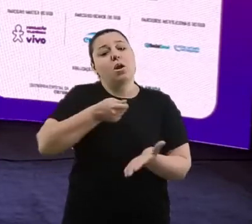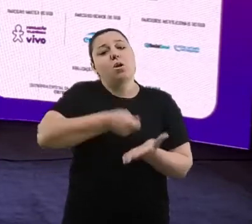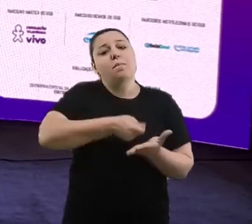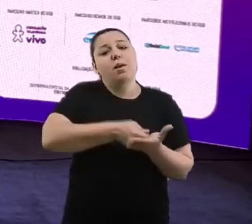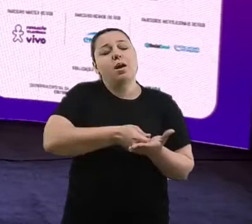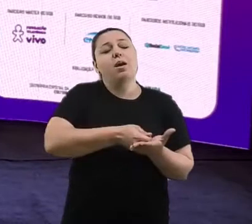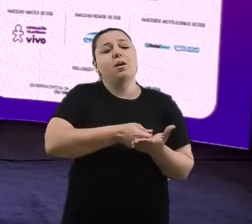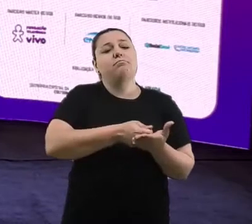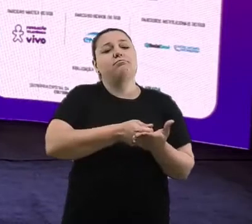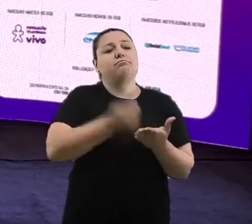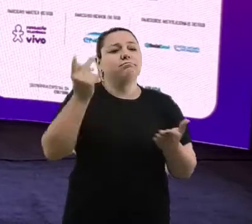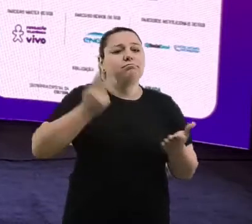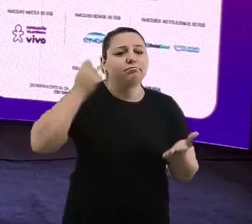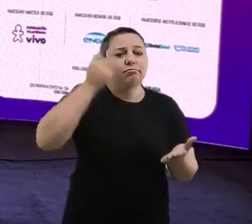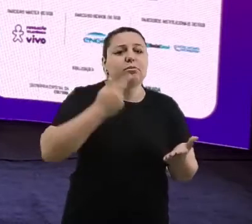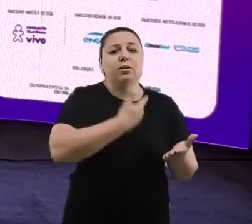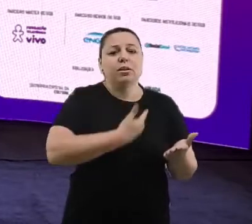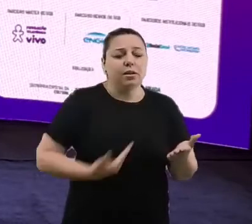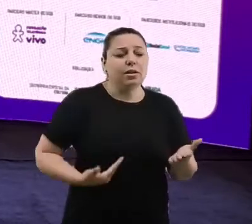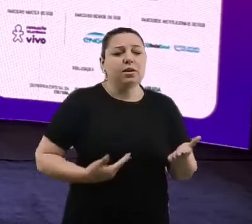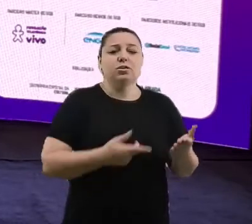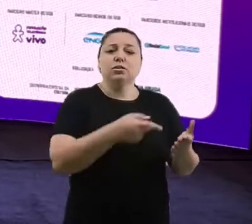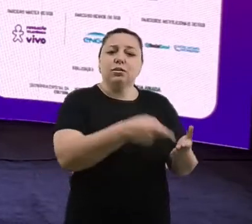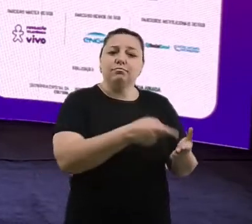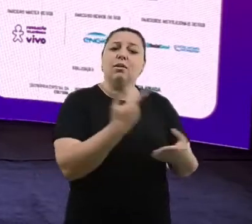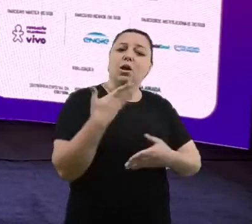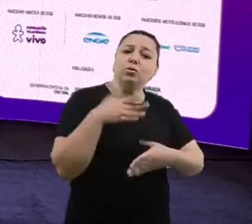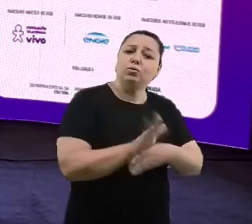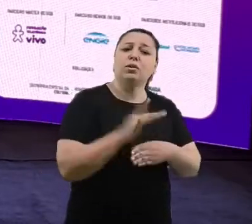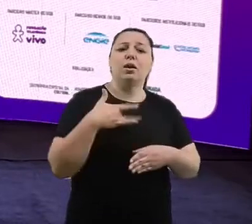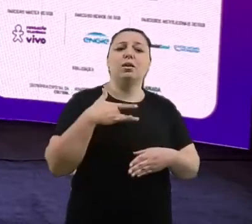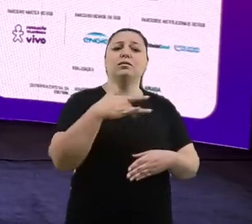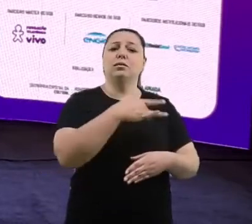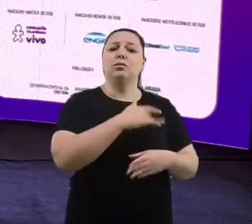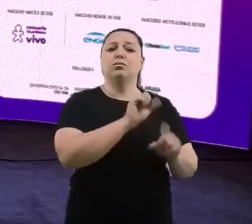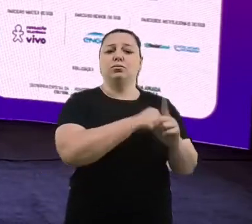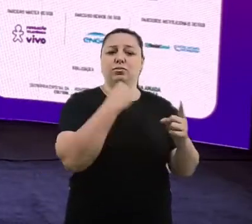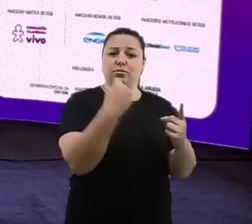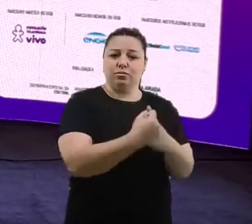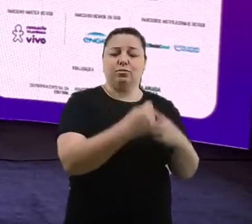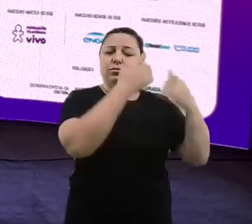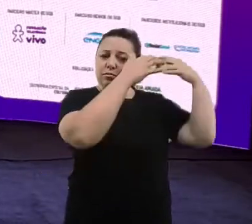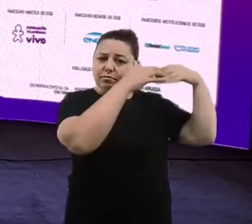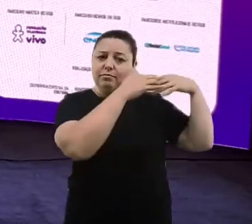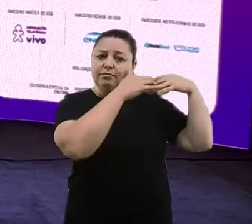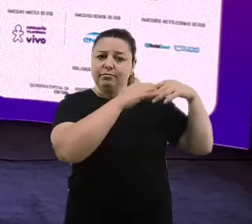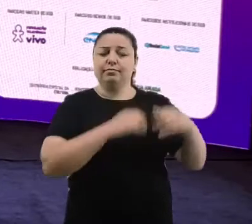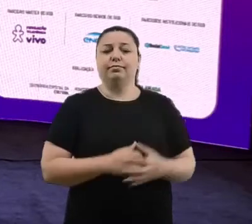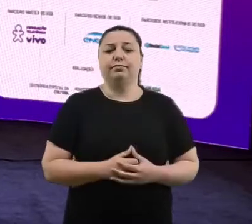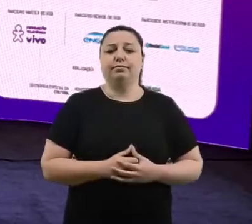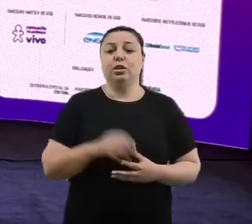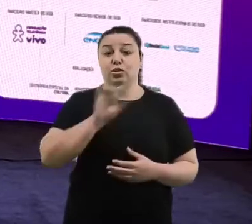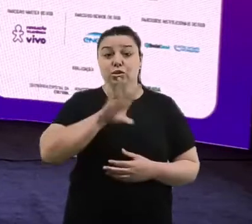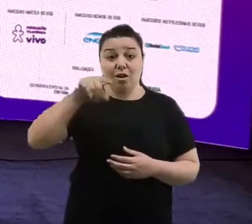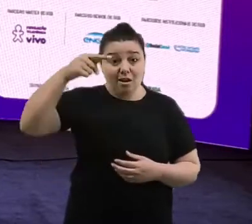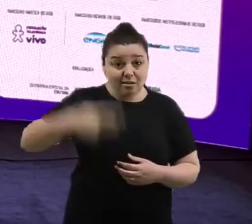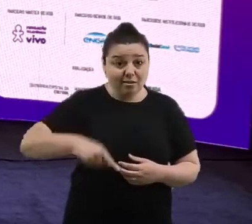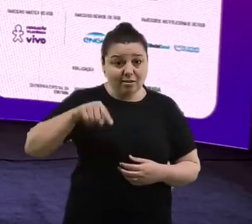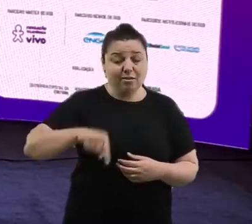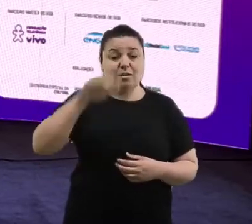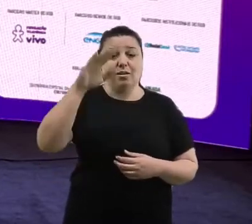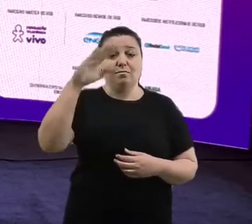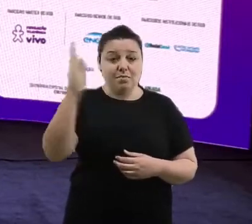mental. Mas a gente sabe que é um caminho e que nós temos, só aqui no Brasil, 18,6 milhões de brasileiros